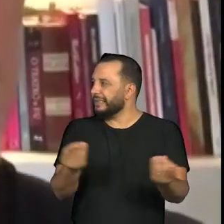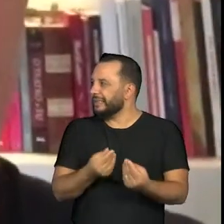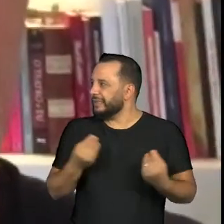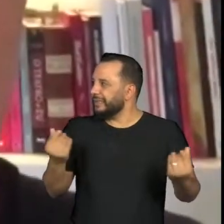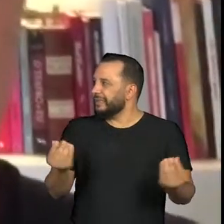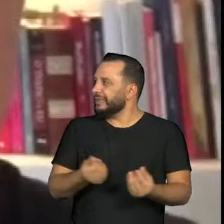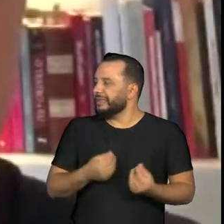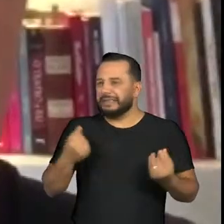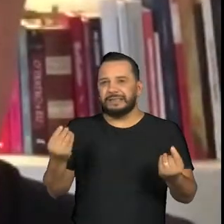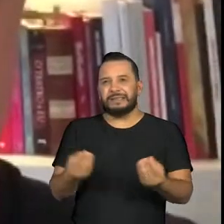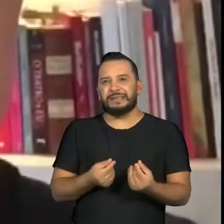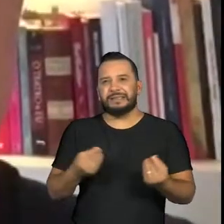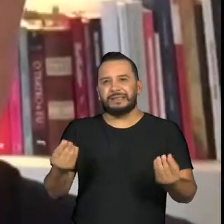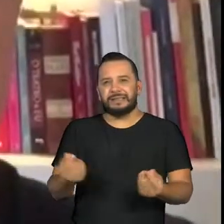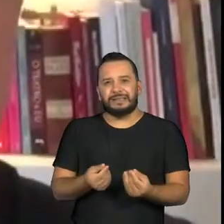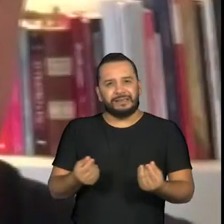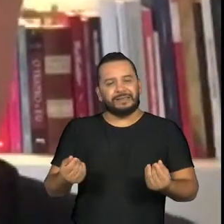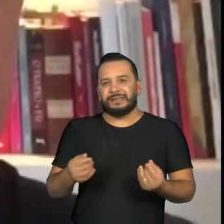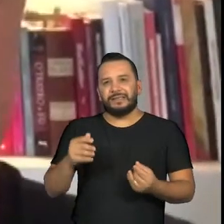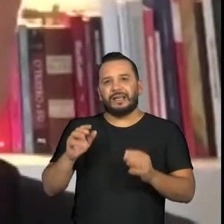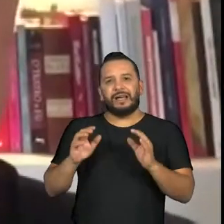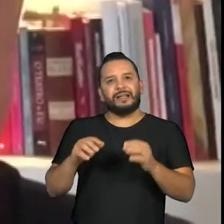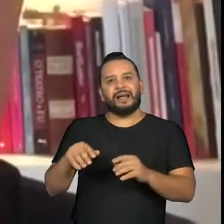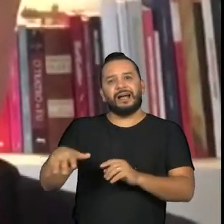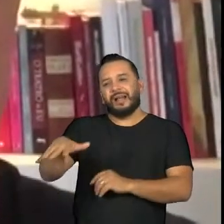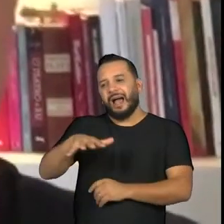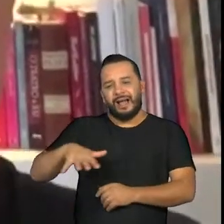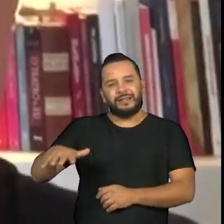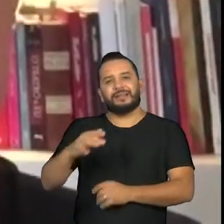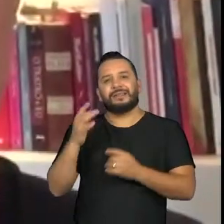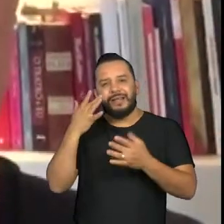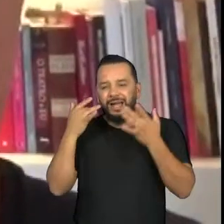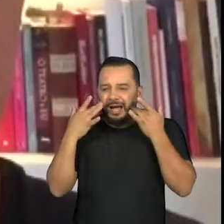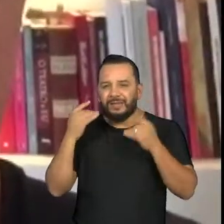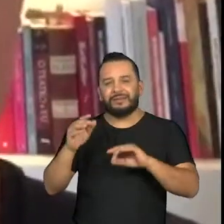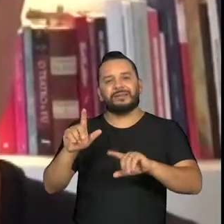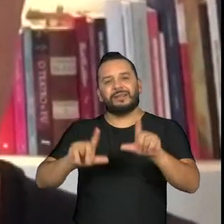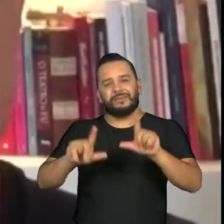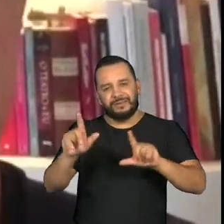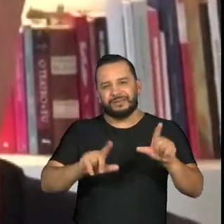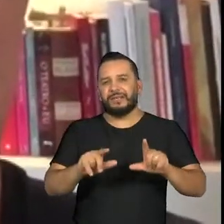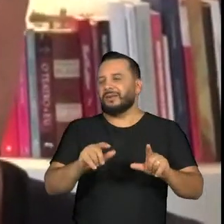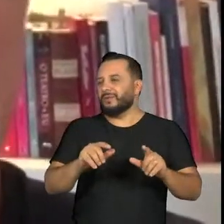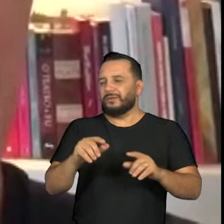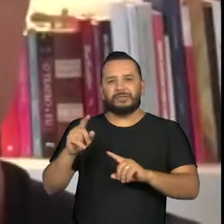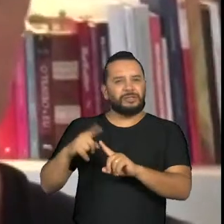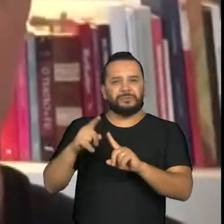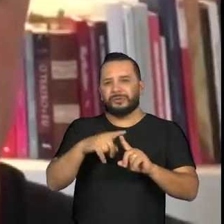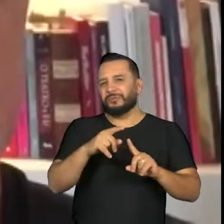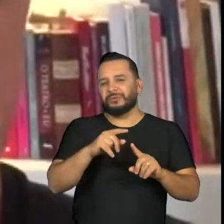em todos os gêneros do teatro, da televisão, do cinema. Eu já vi Denise no drama, na comédia, na farsa,